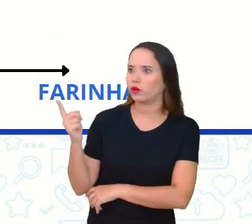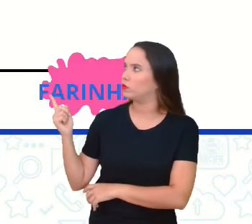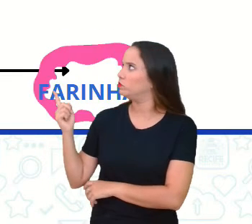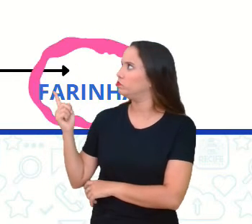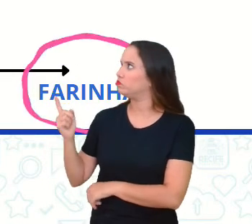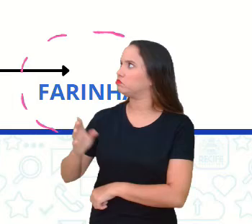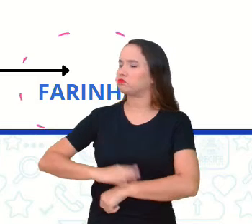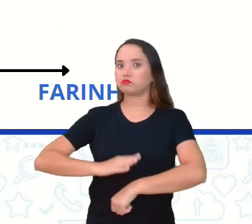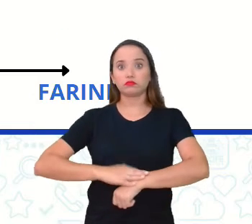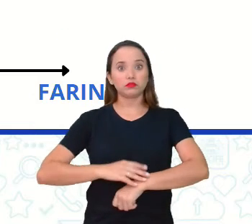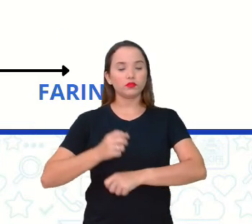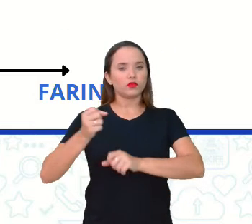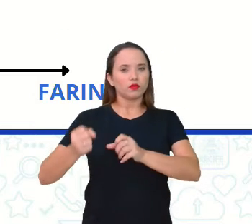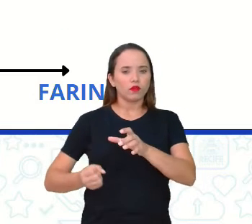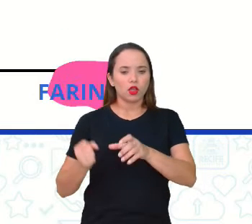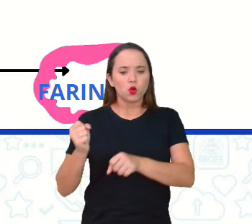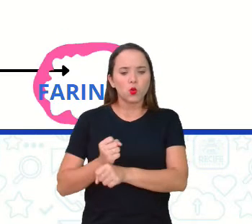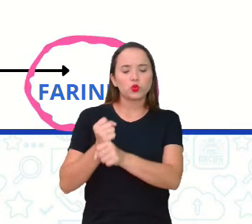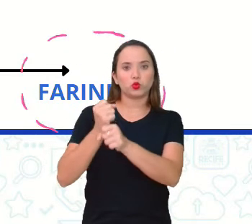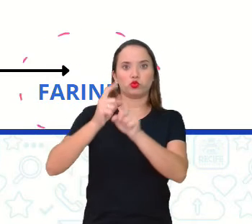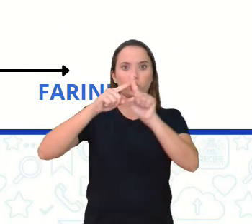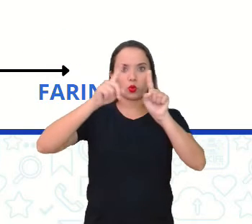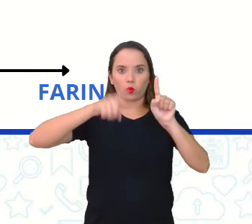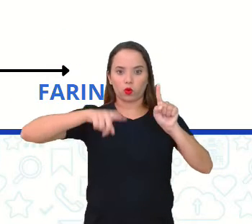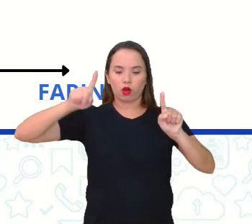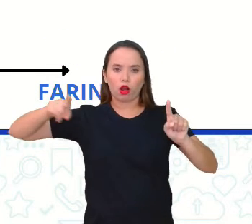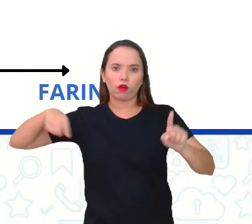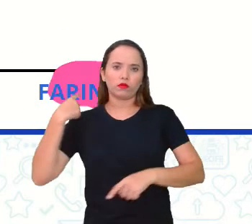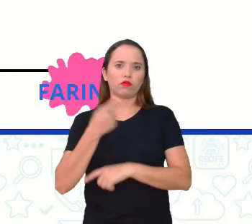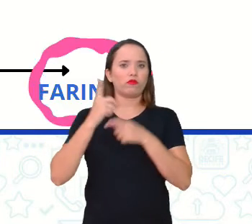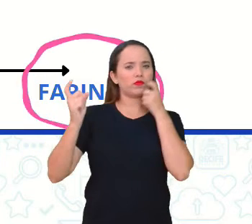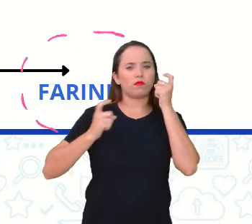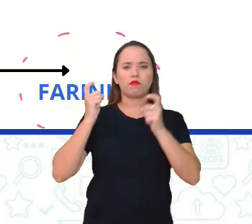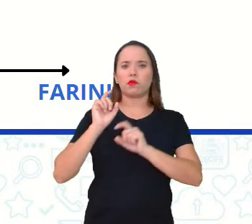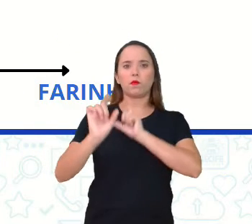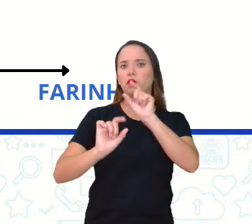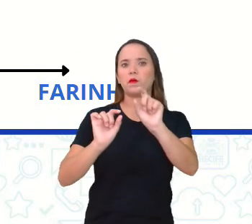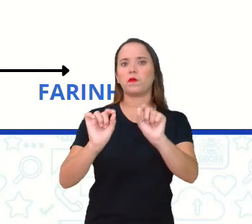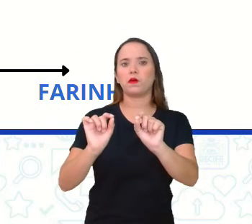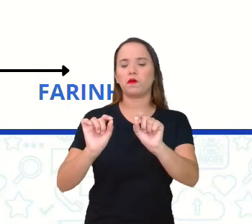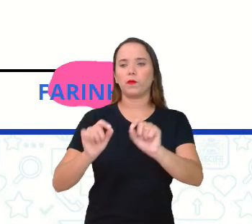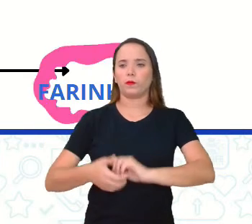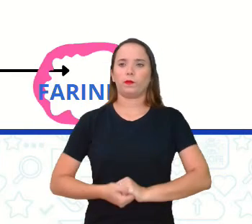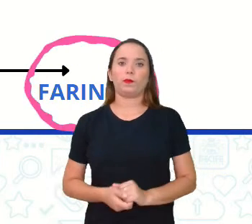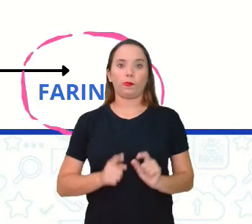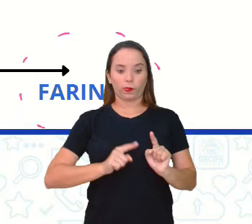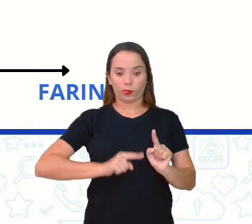vai construir um gráfico, a gente precisa se preocupar com o seguinte: um gráfico, ele é